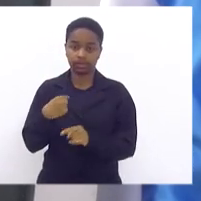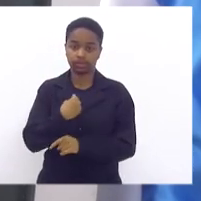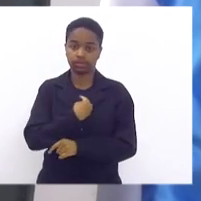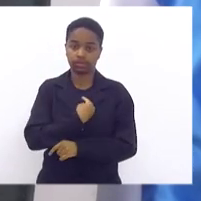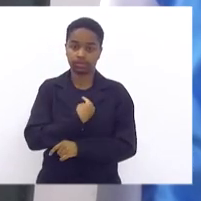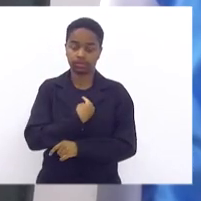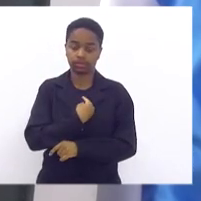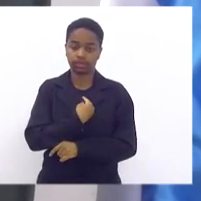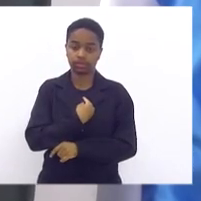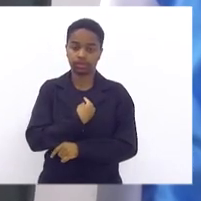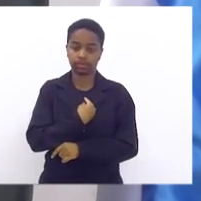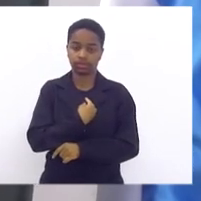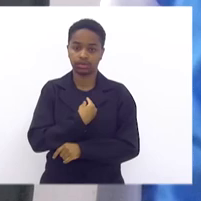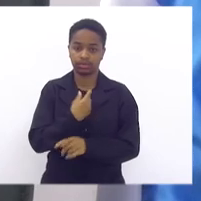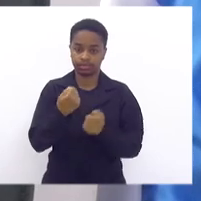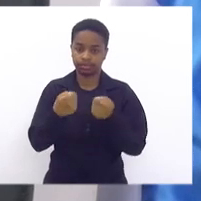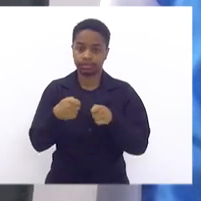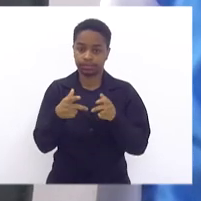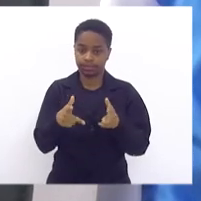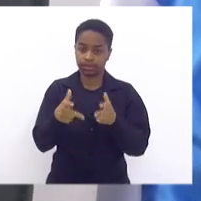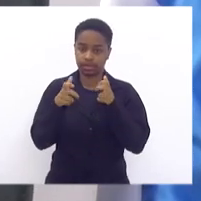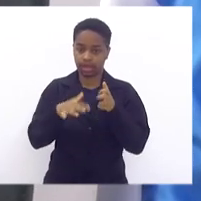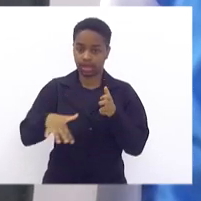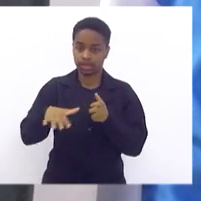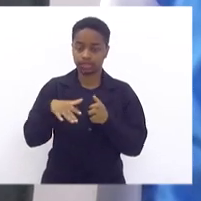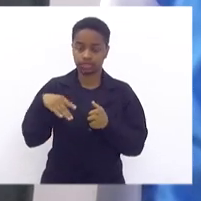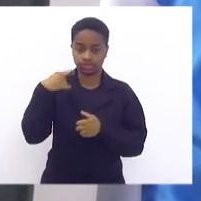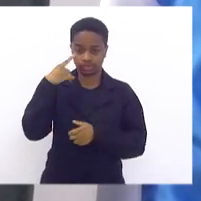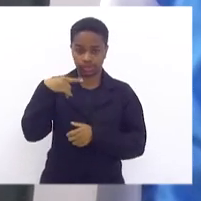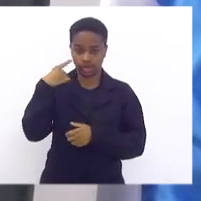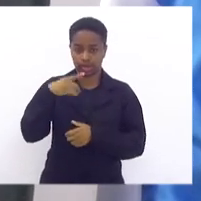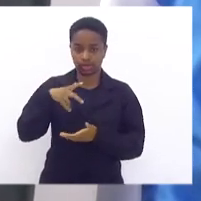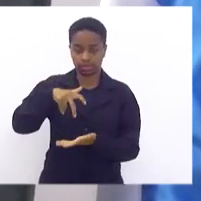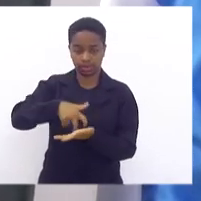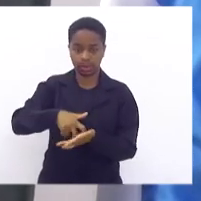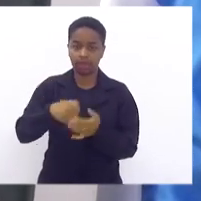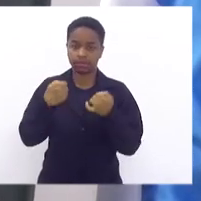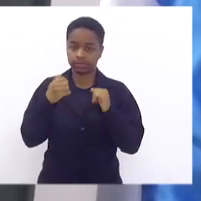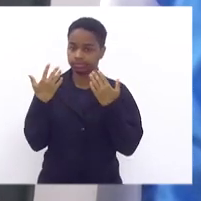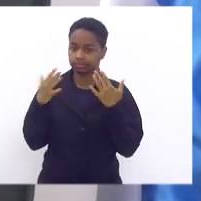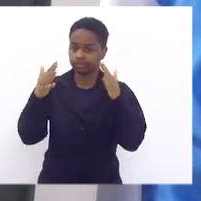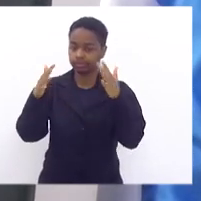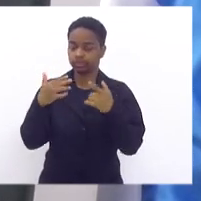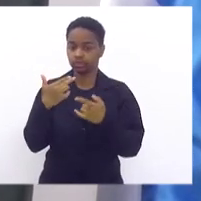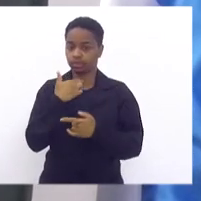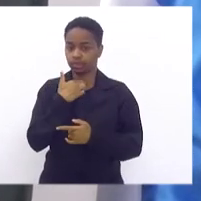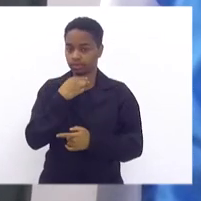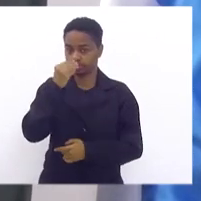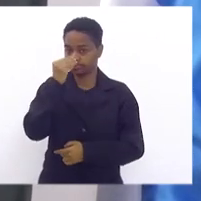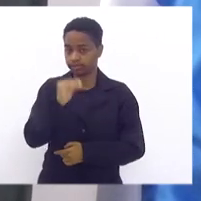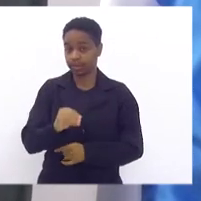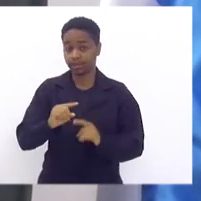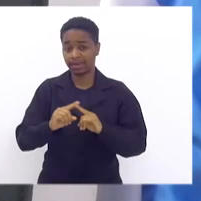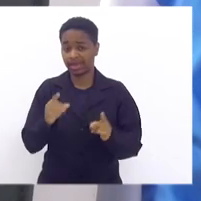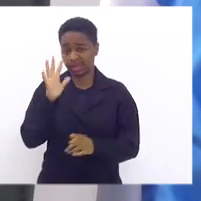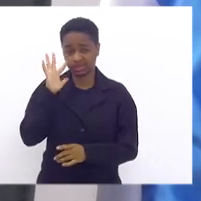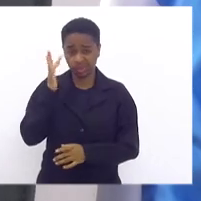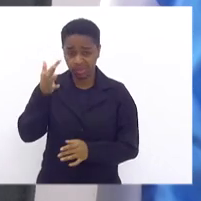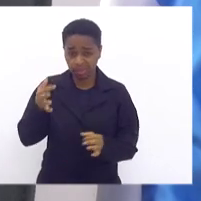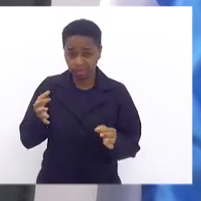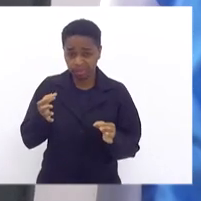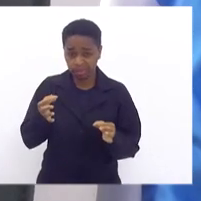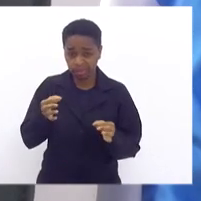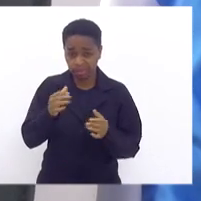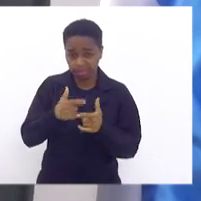O território do direito penal tem que ser aplaudido, a gente não pode abrir mão dele. Mas não só isso resolverá os problemas. Mas se